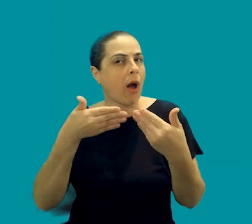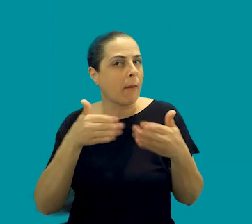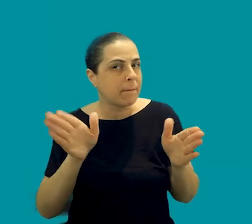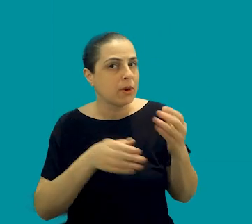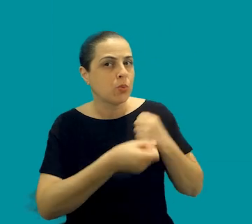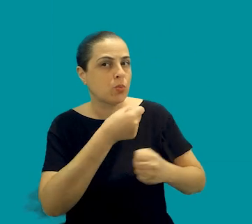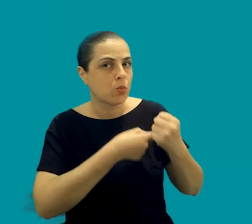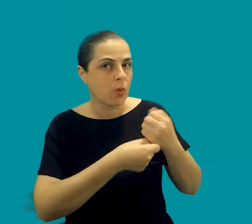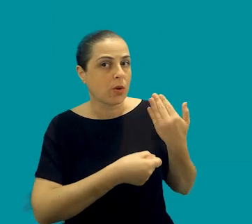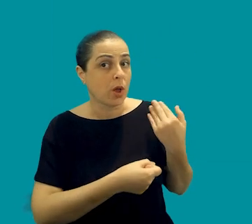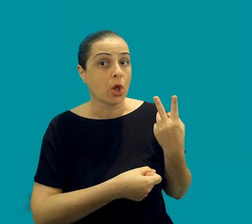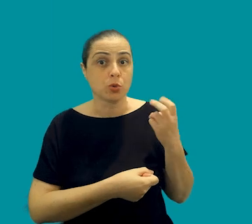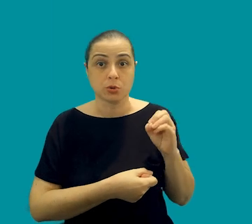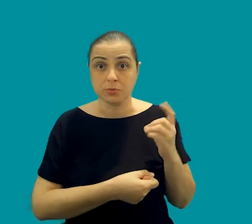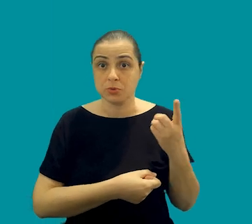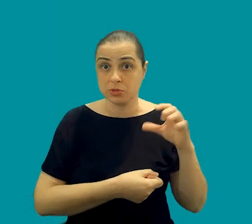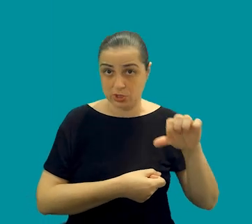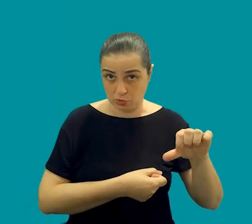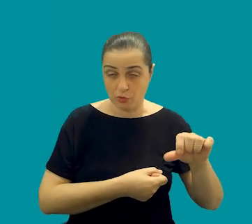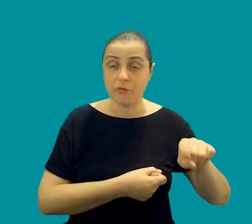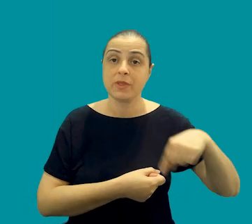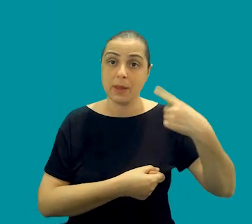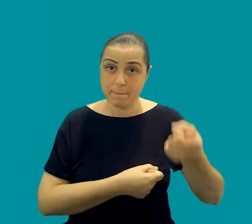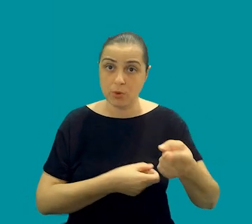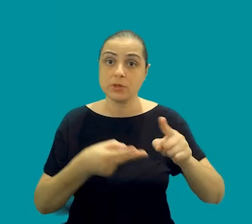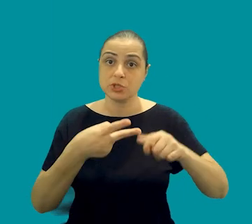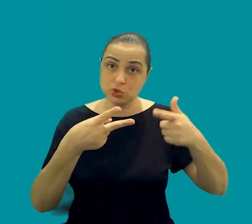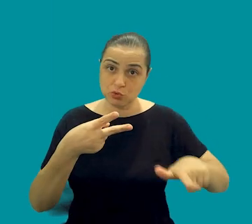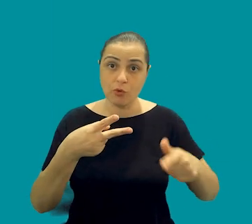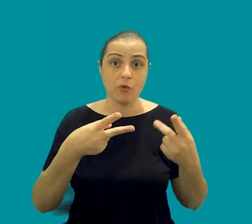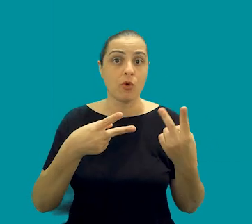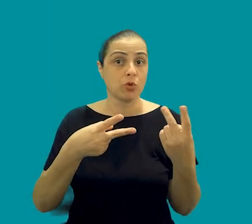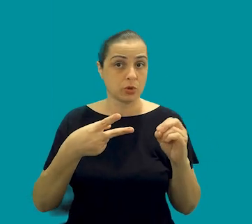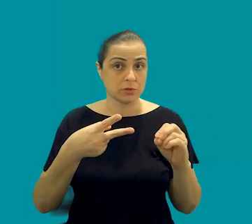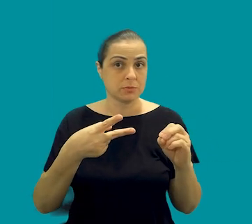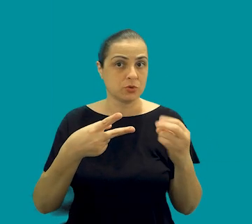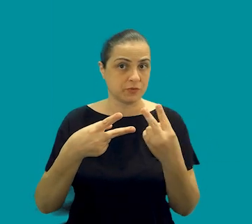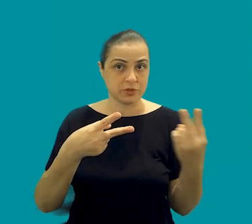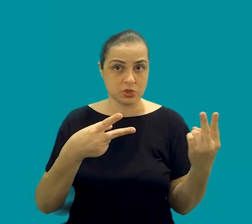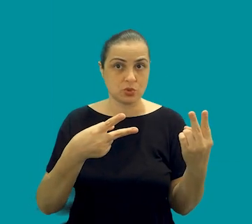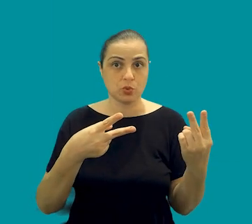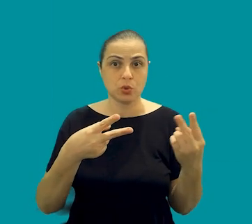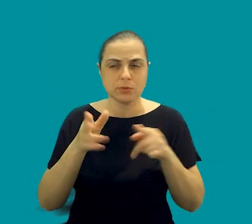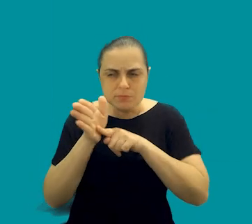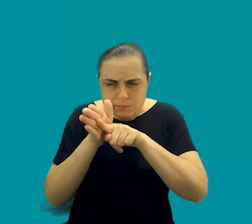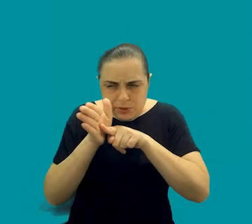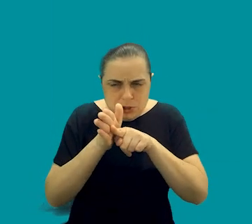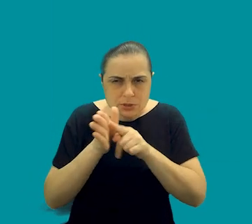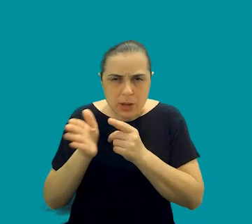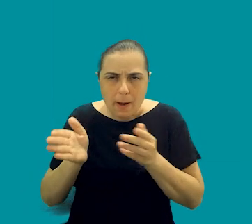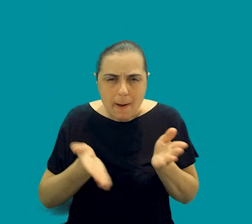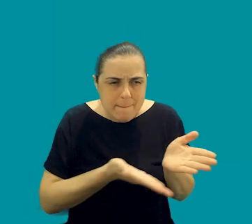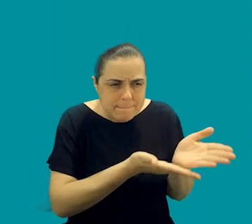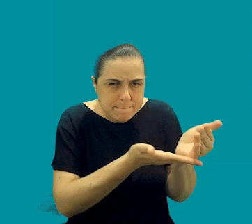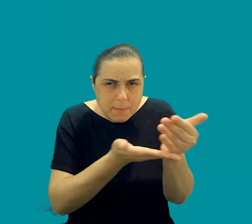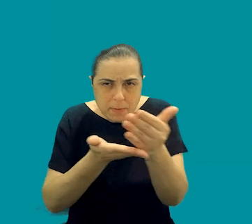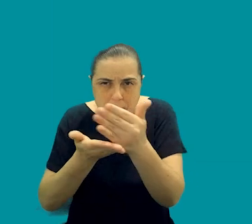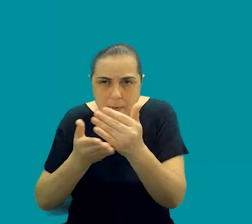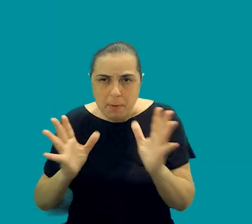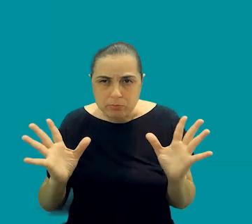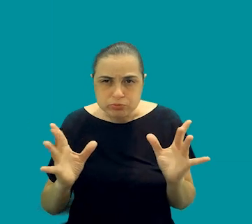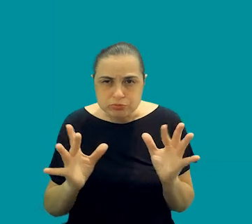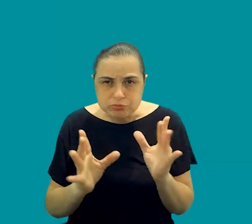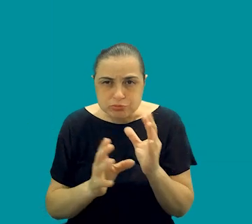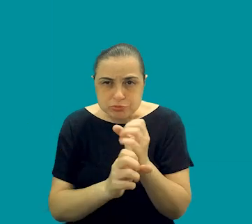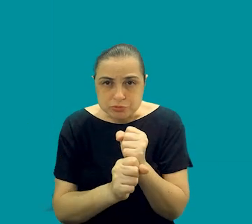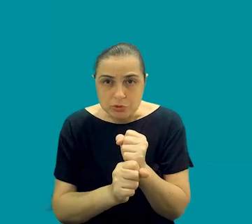lançou em 2019 e depois em 2022 um novo censo, né, dando um recorte específico para jovens que estão